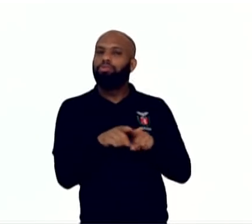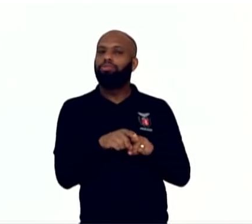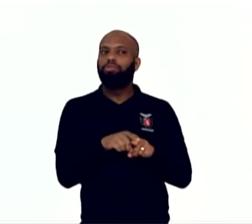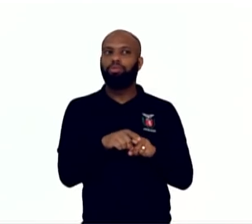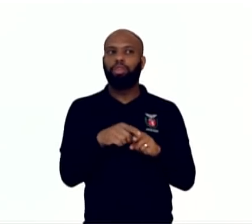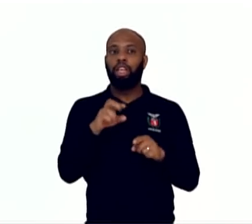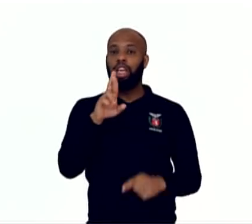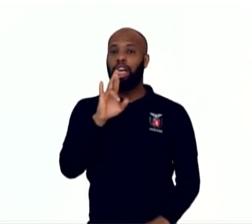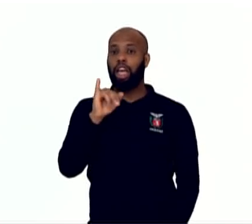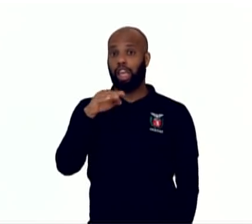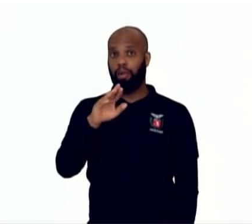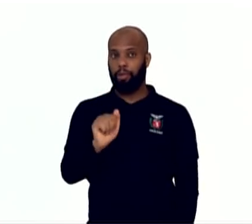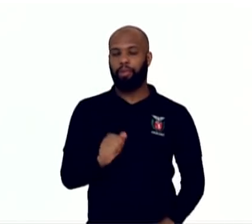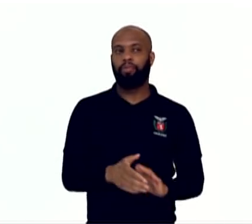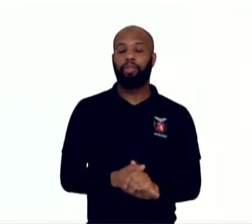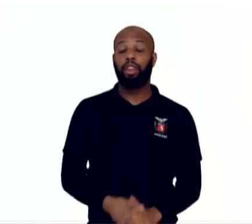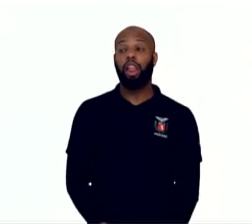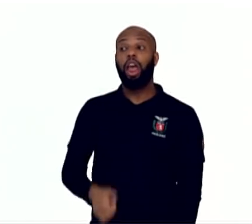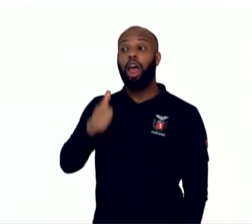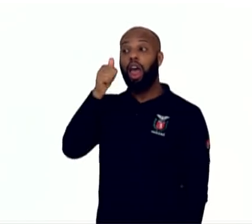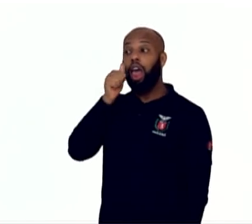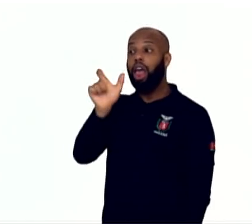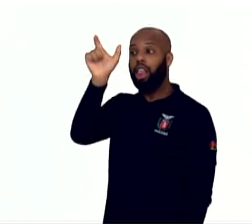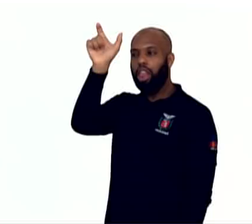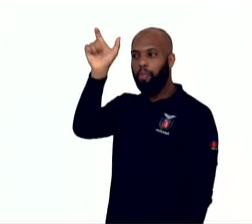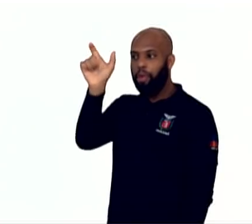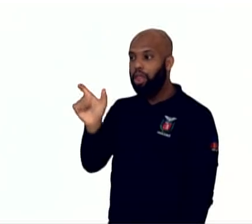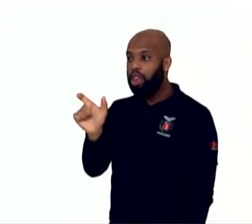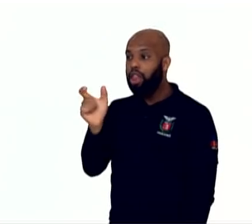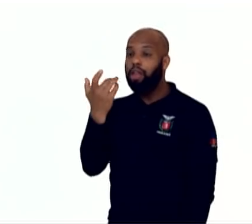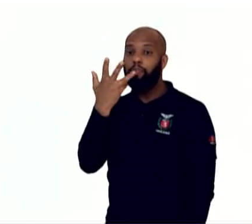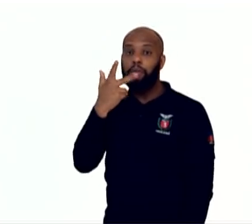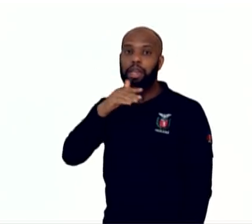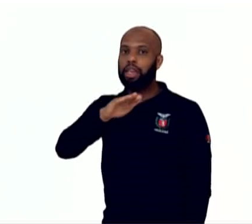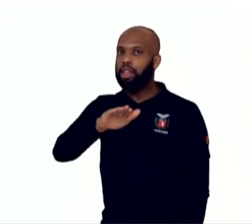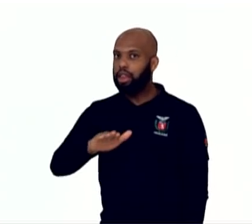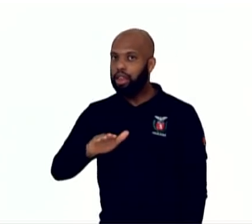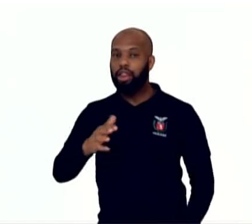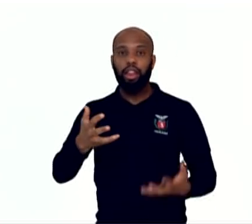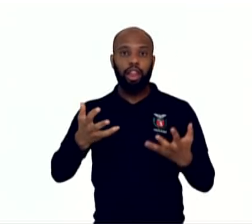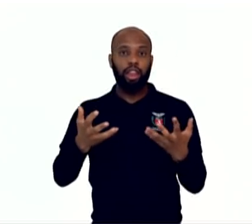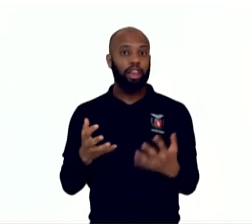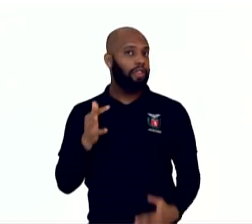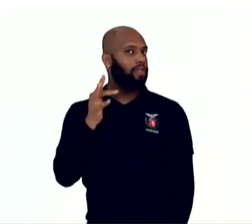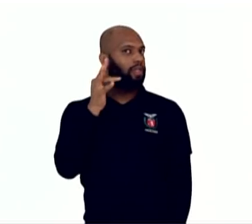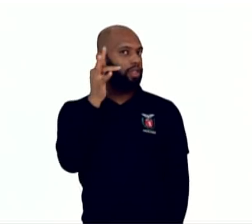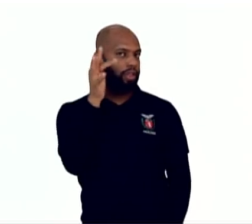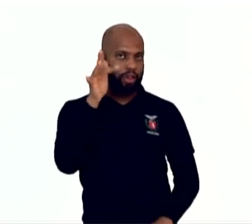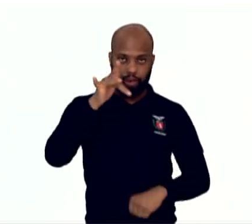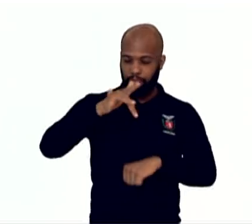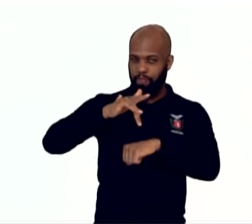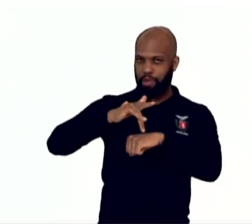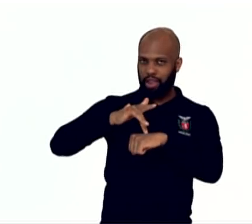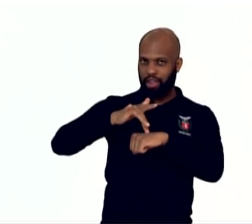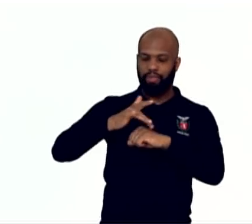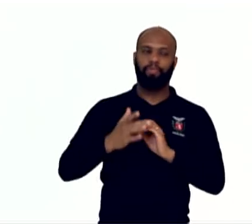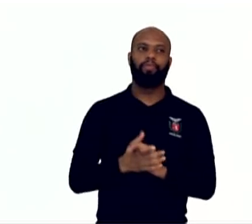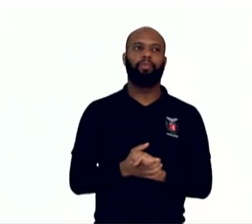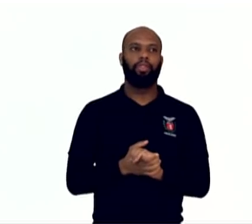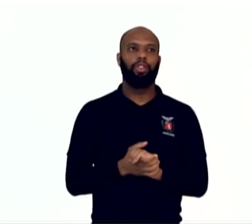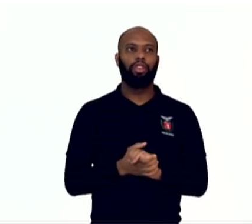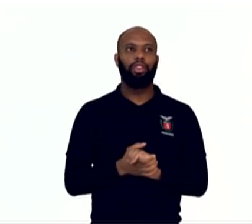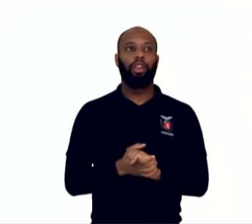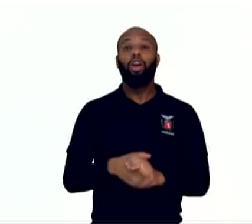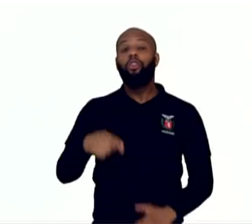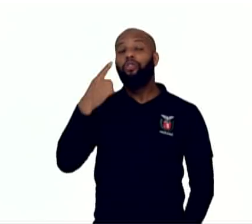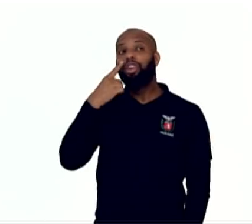lá. Esta menina tão pequenina quer ser bailarina. Olha, esse